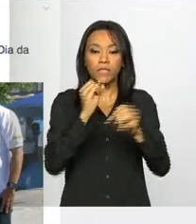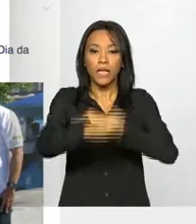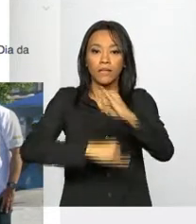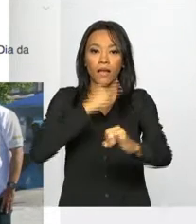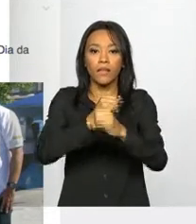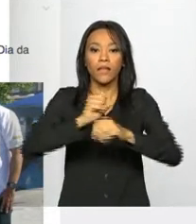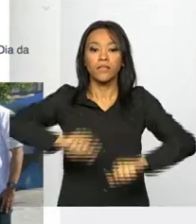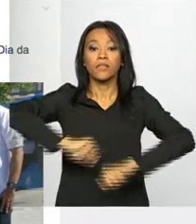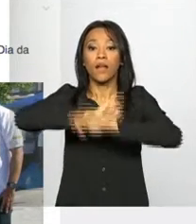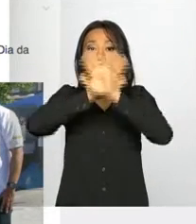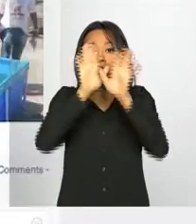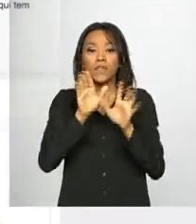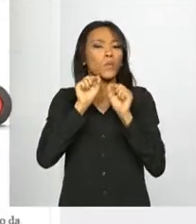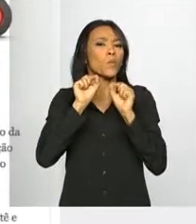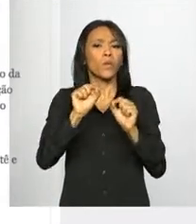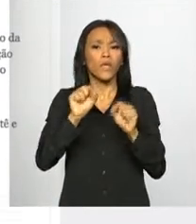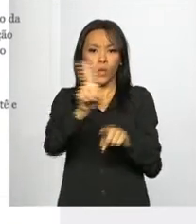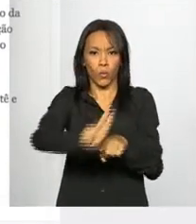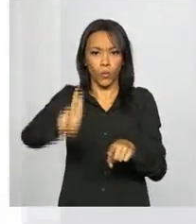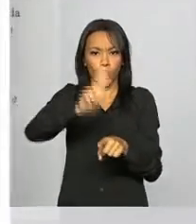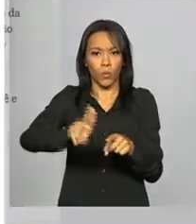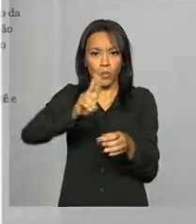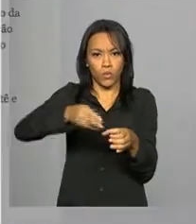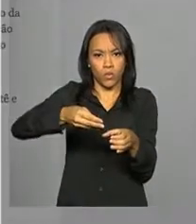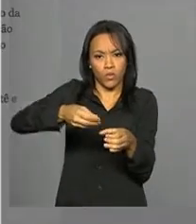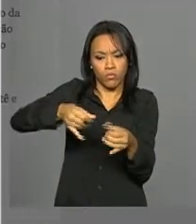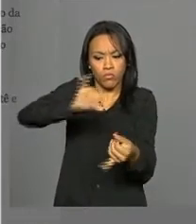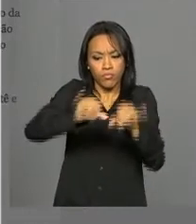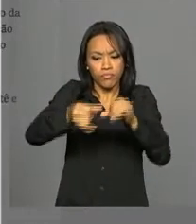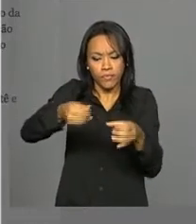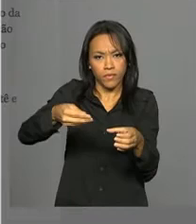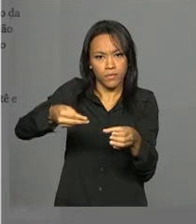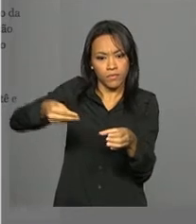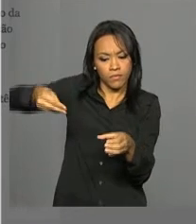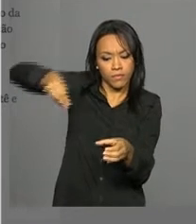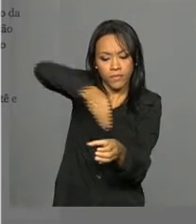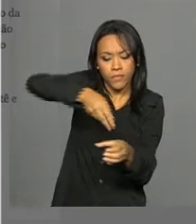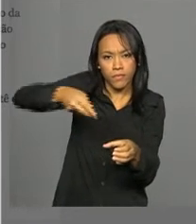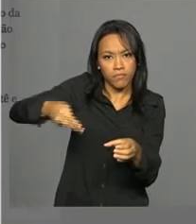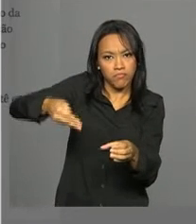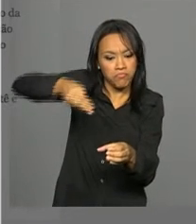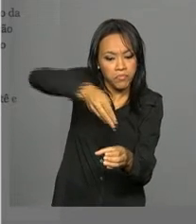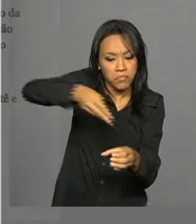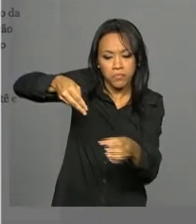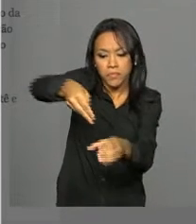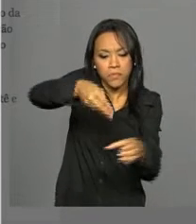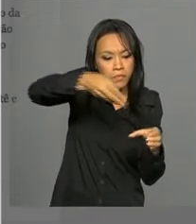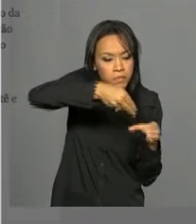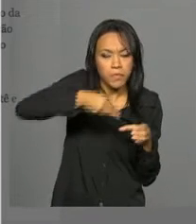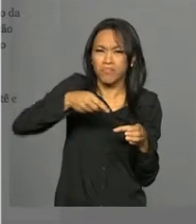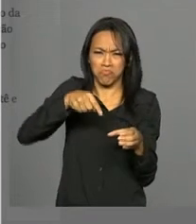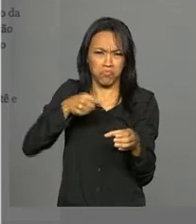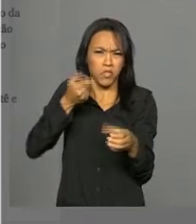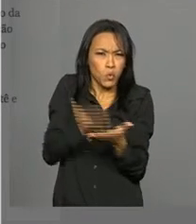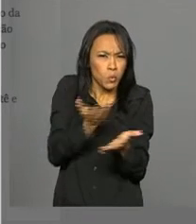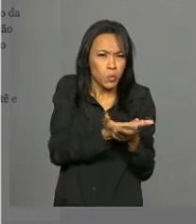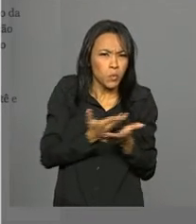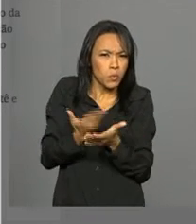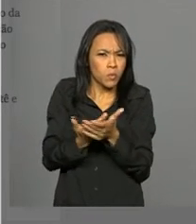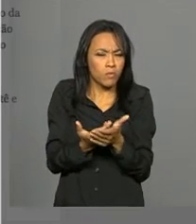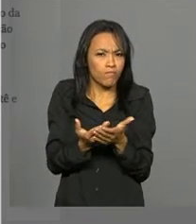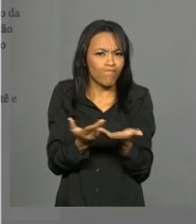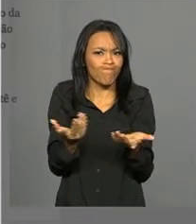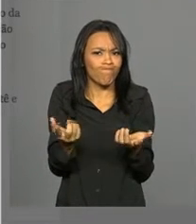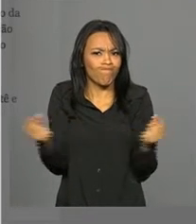de esclarecimento sobre o uso de larvicidas de acordo com as informações não há nenhum estudo epidemiológico que aponte a associação